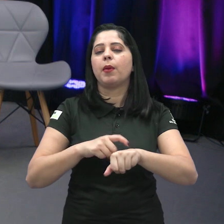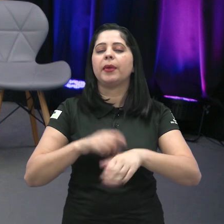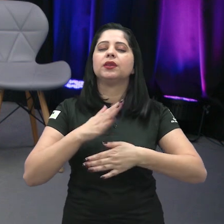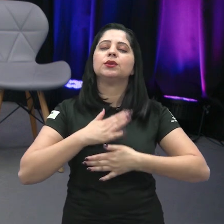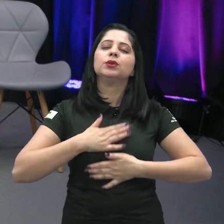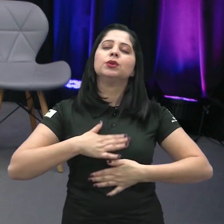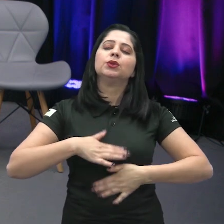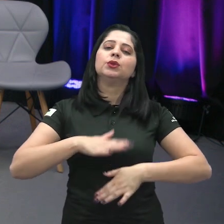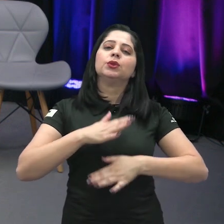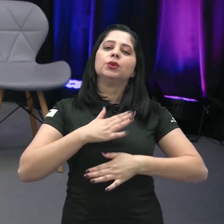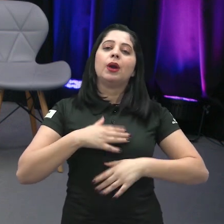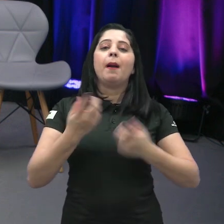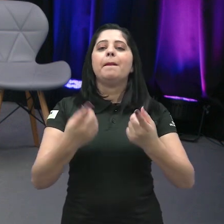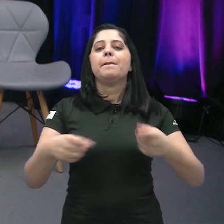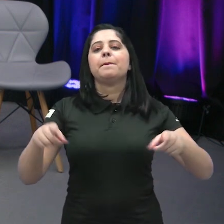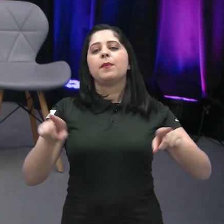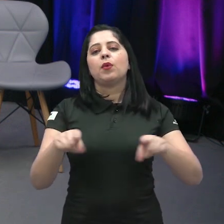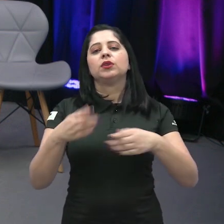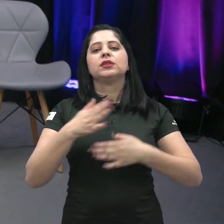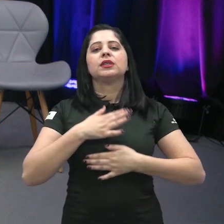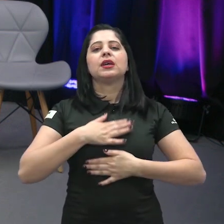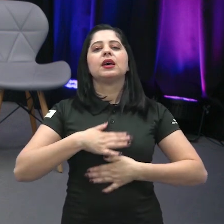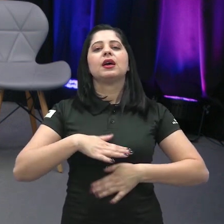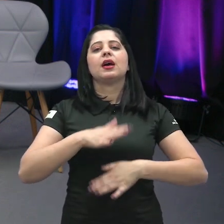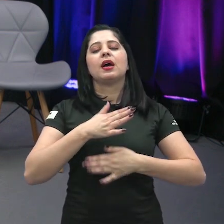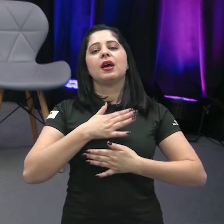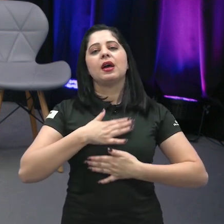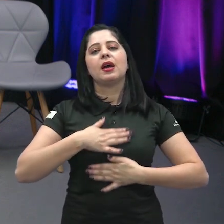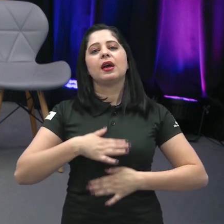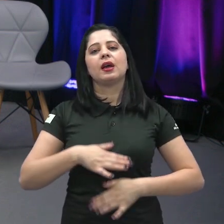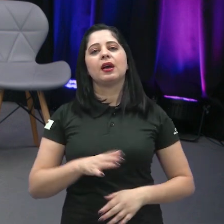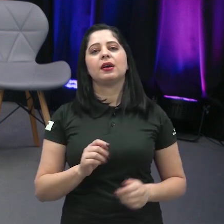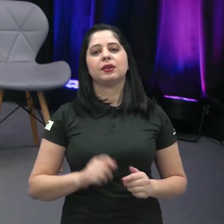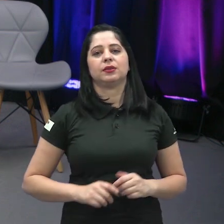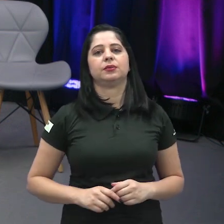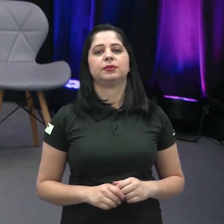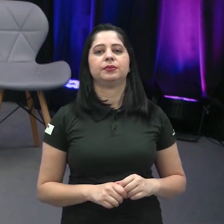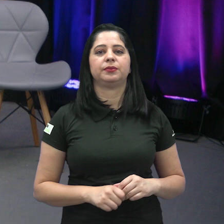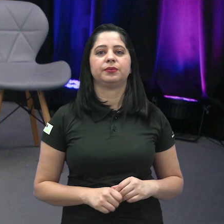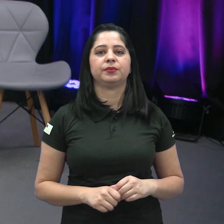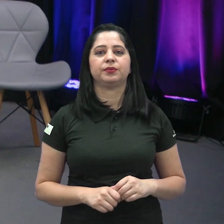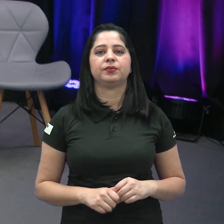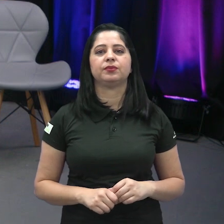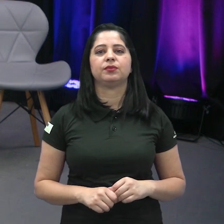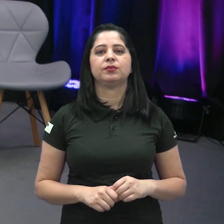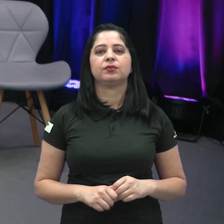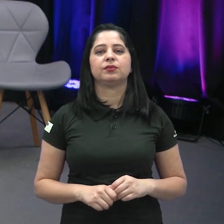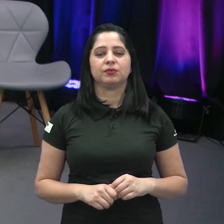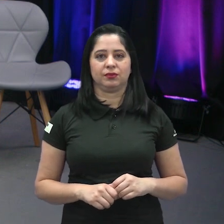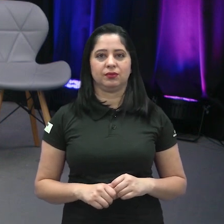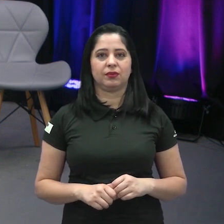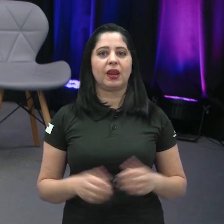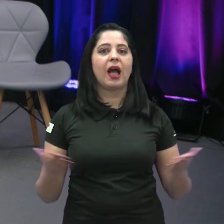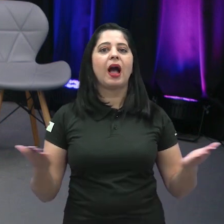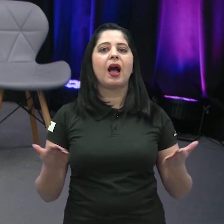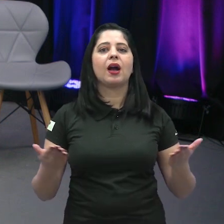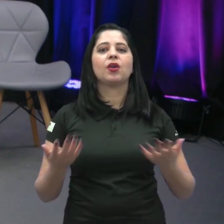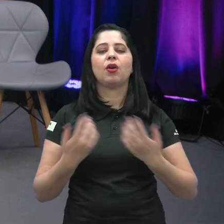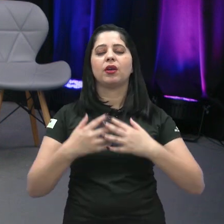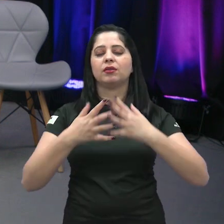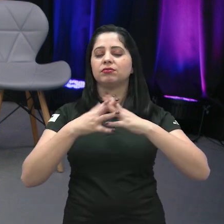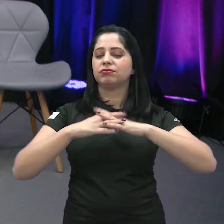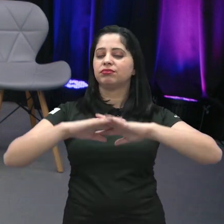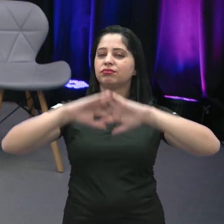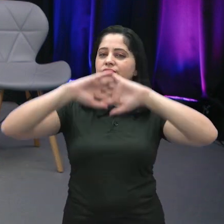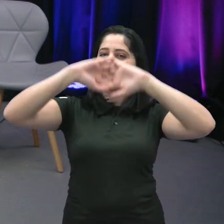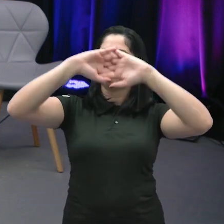relax. Uma musiquinha mais calma, coloca aí no radinho de vocês, tá? Nós vamos voltar à